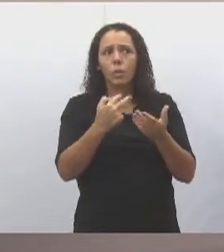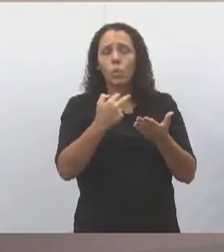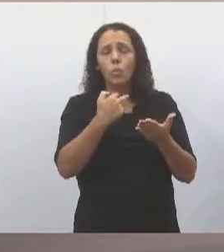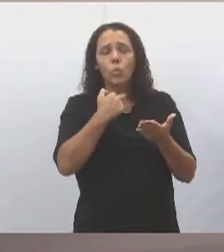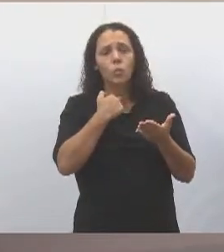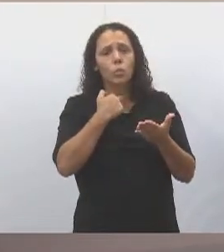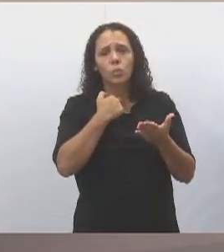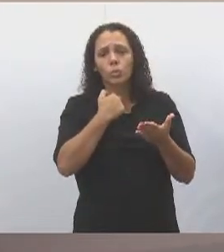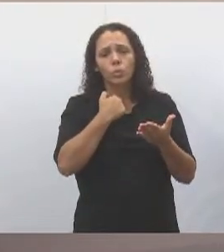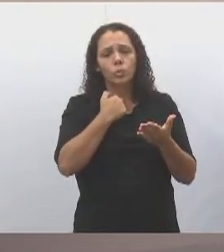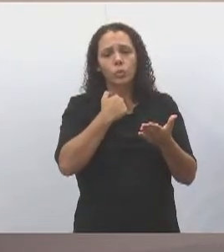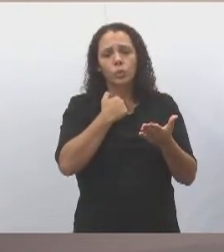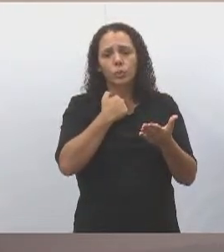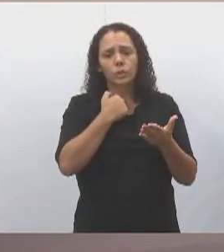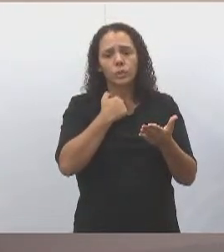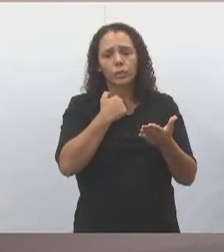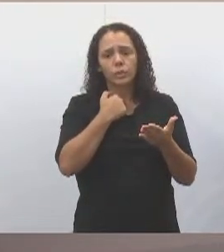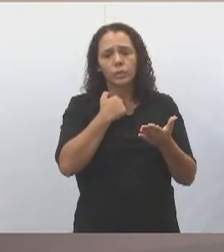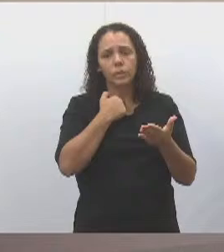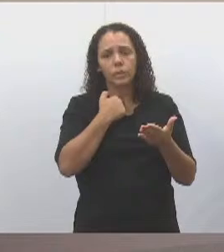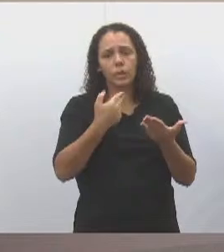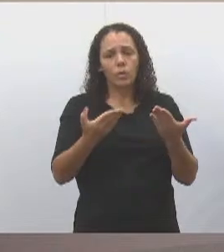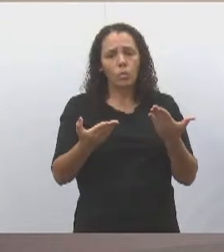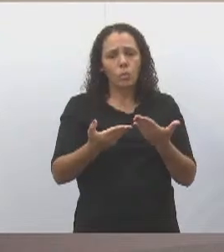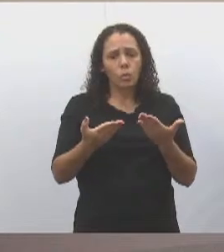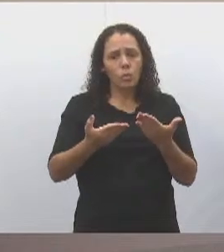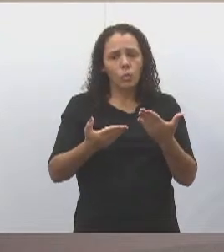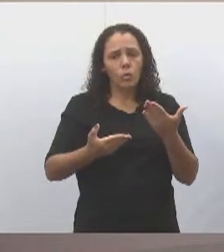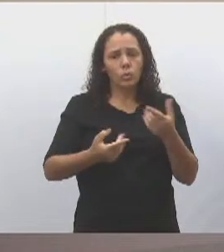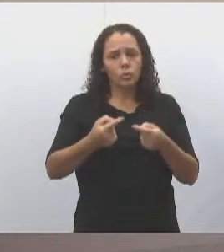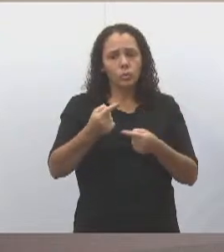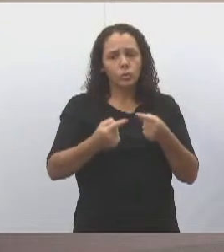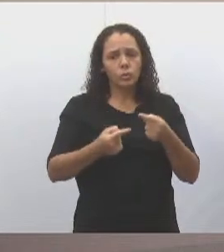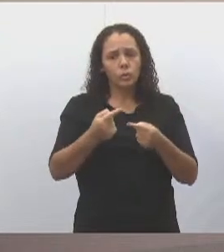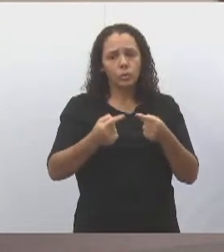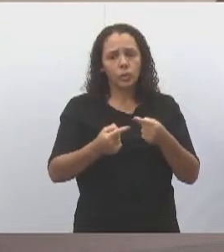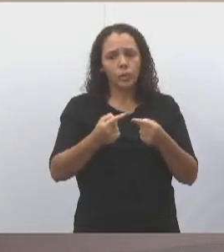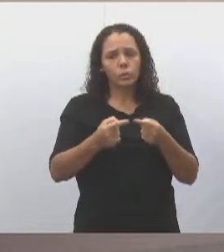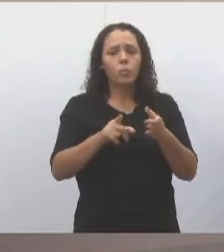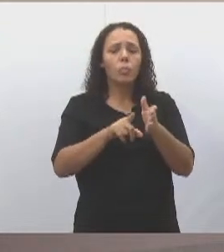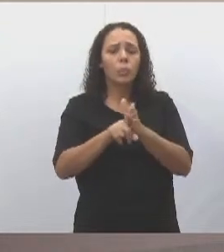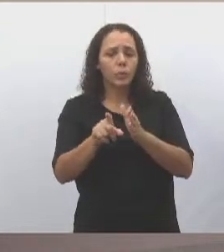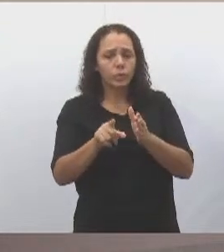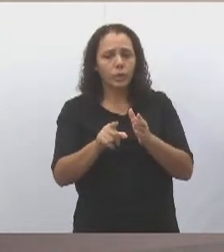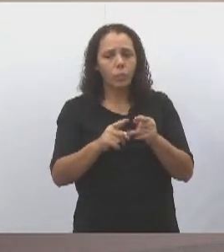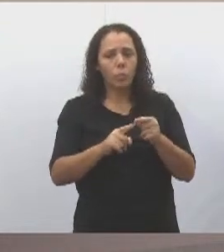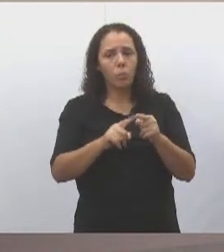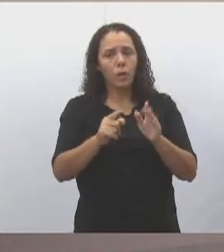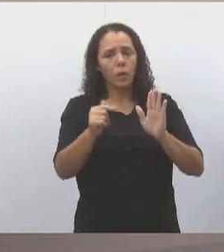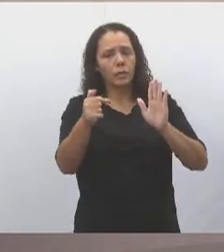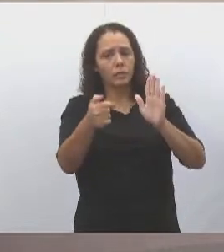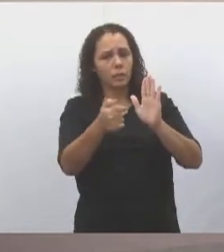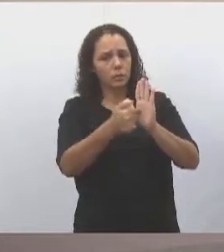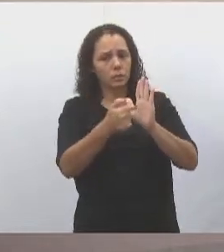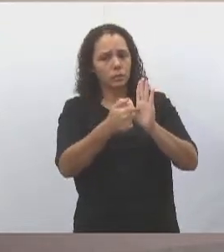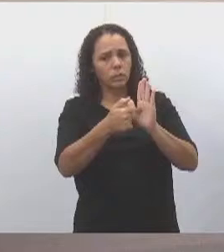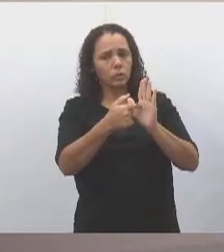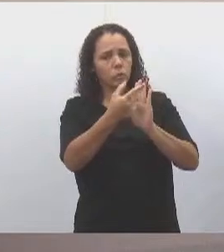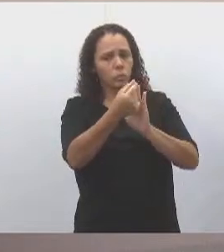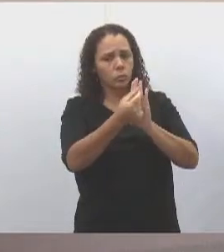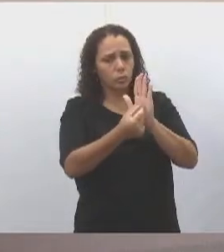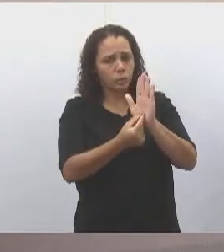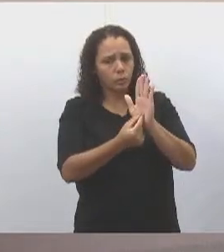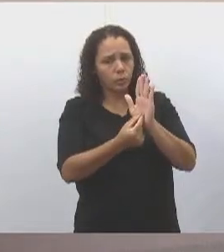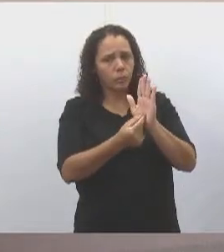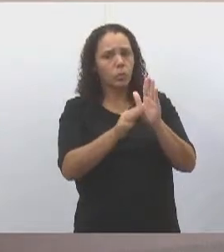estar aqui nesse debate a pergunta que eu fiz. Mas aqui está no orçamento,